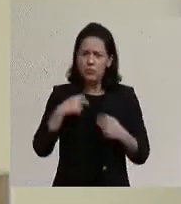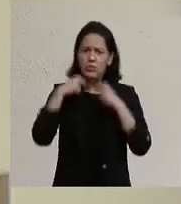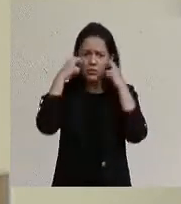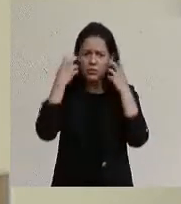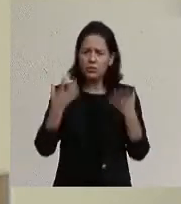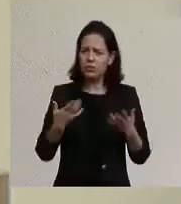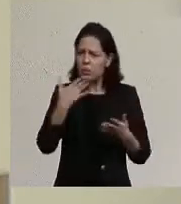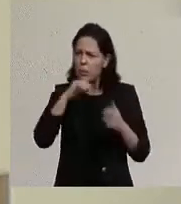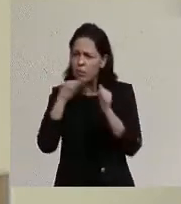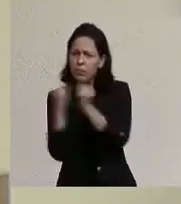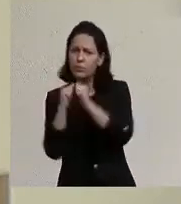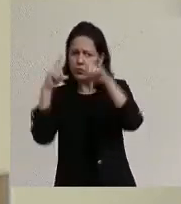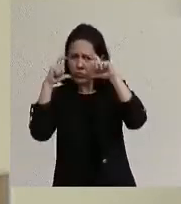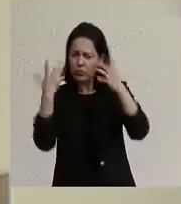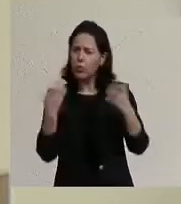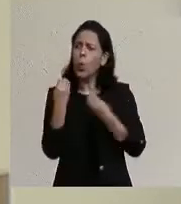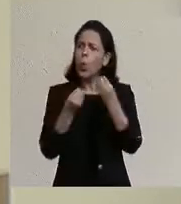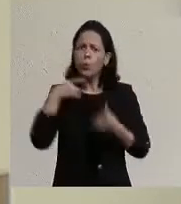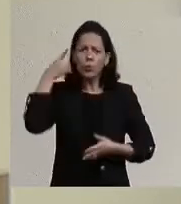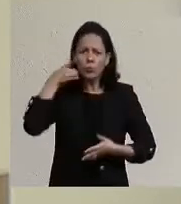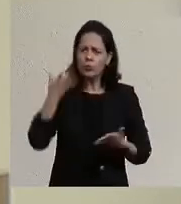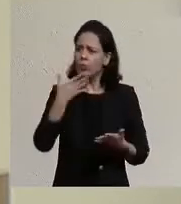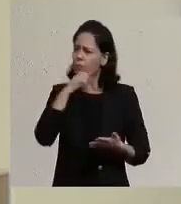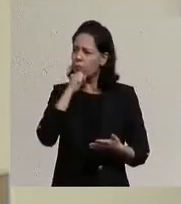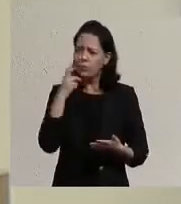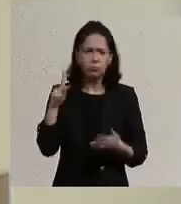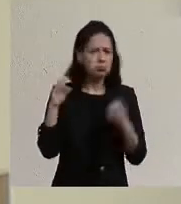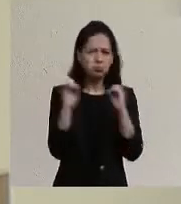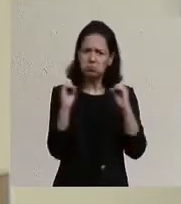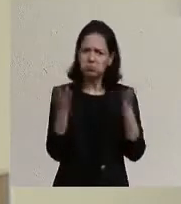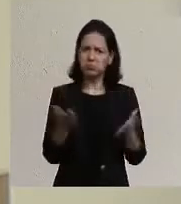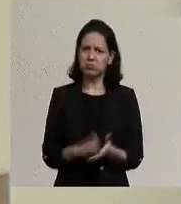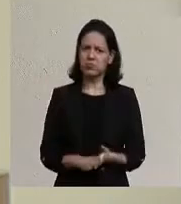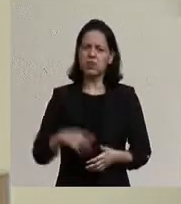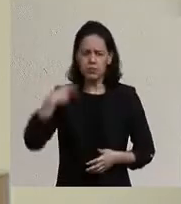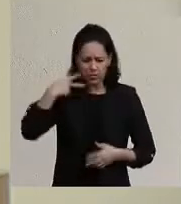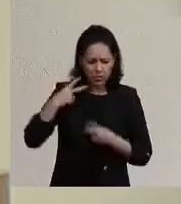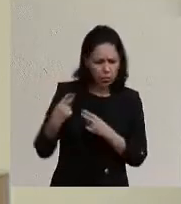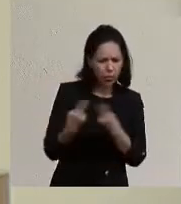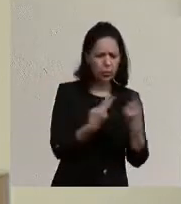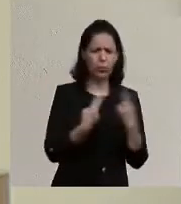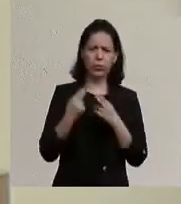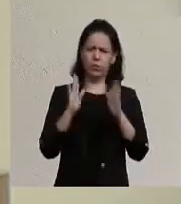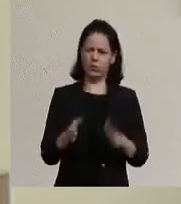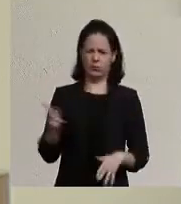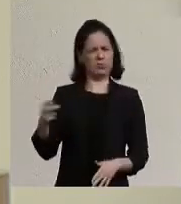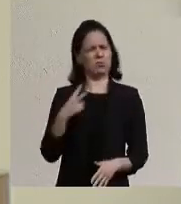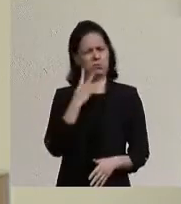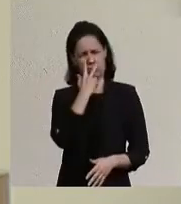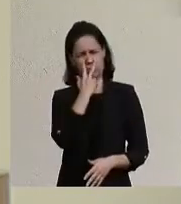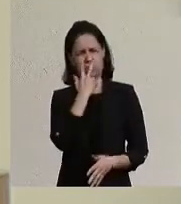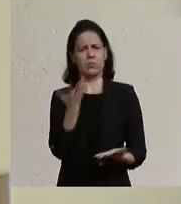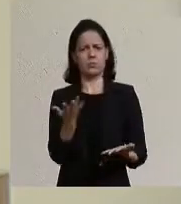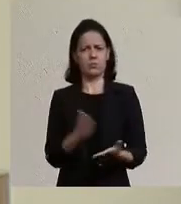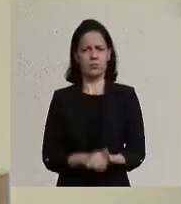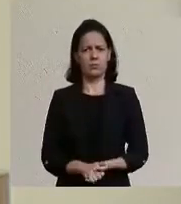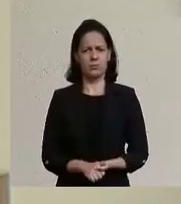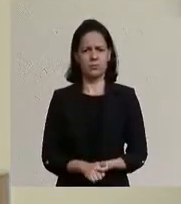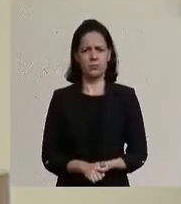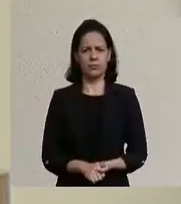coloca a foto do seu pai que nem foi fala que por outros vereadores aqui você tem vergonha